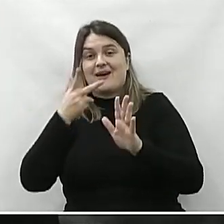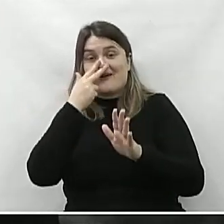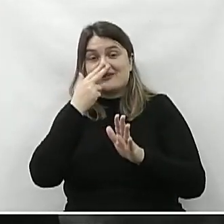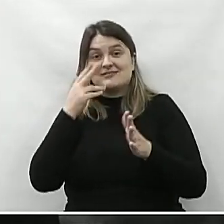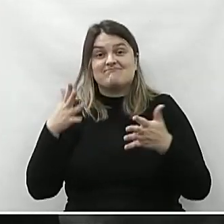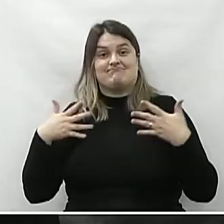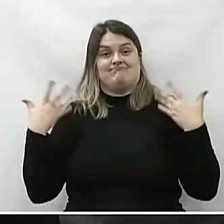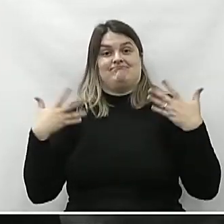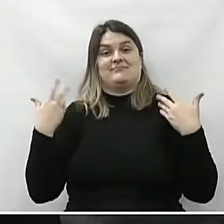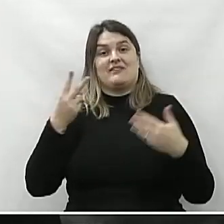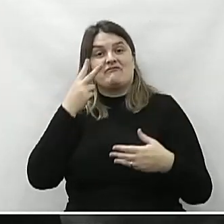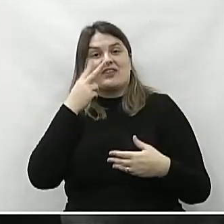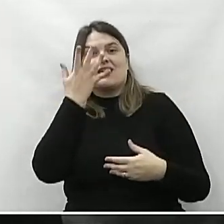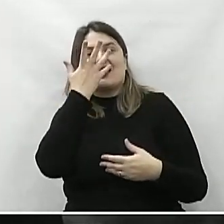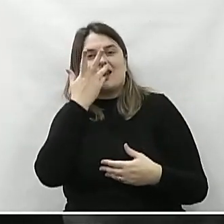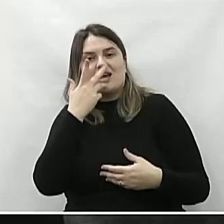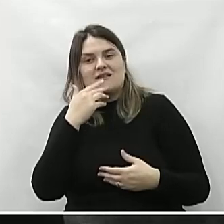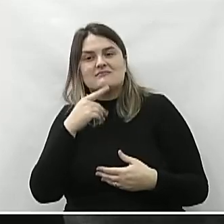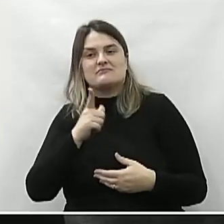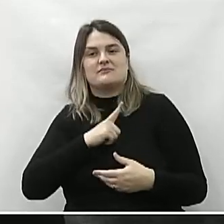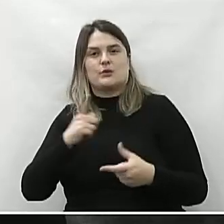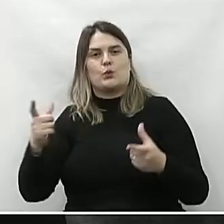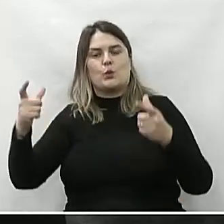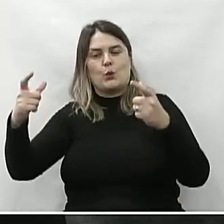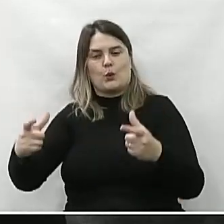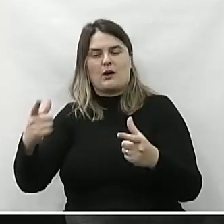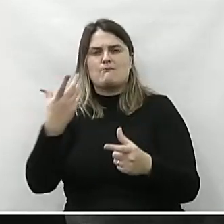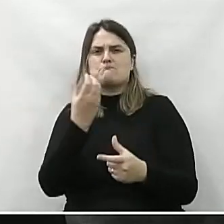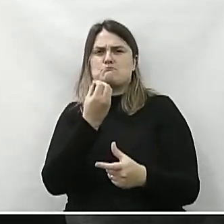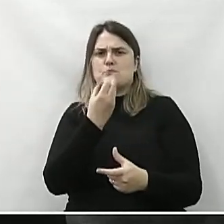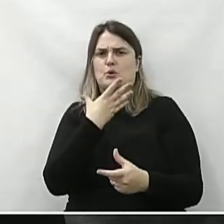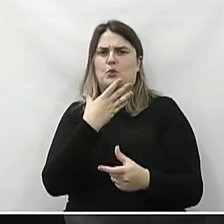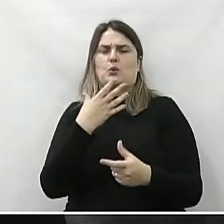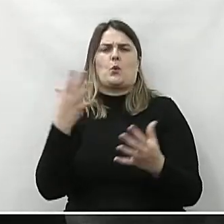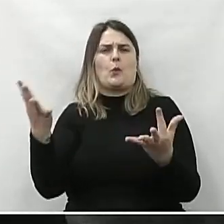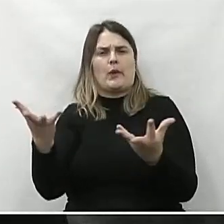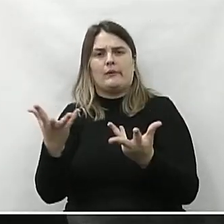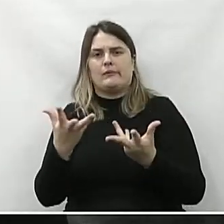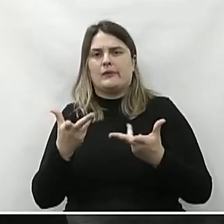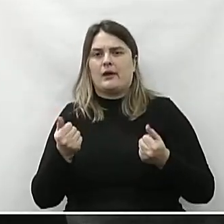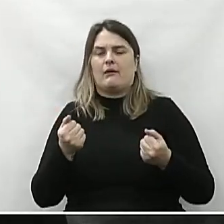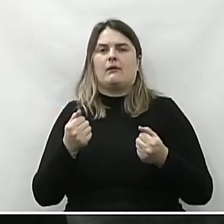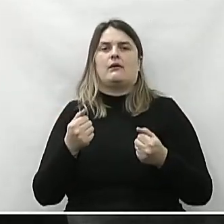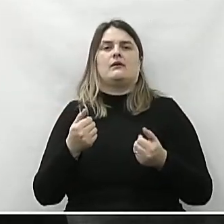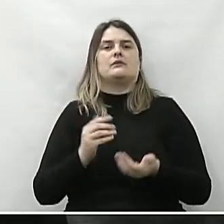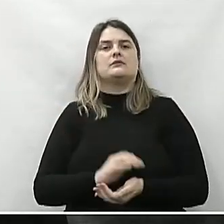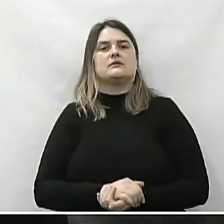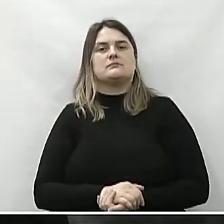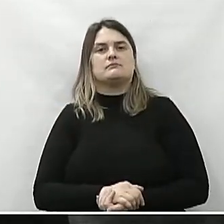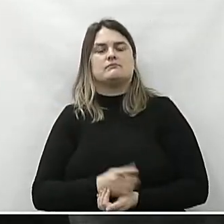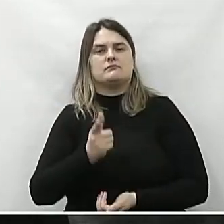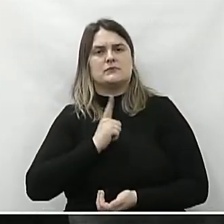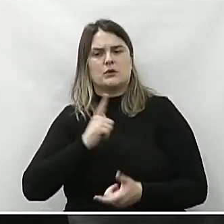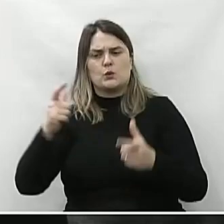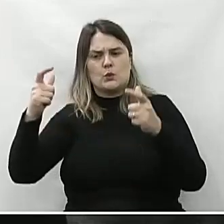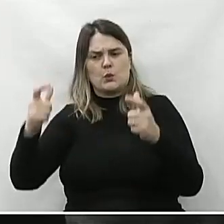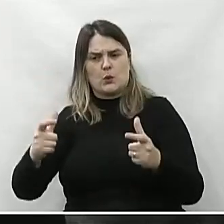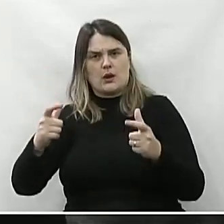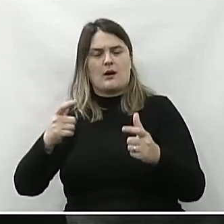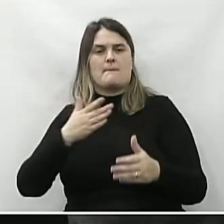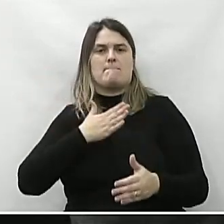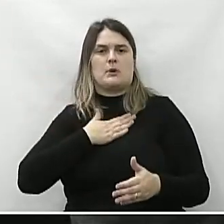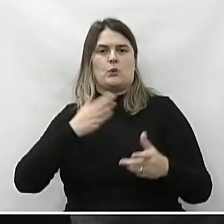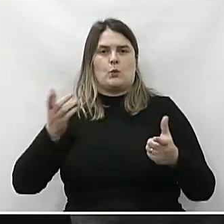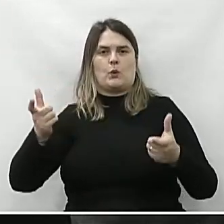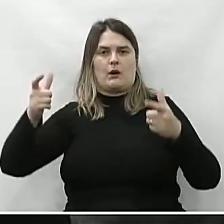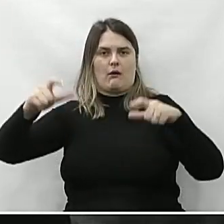é ver as crianças aí podendo as crianças jovens né adultos sem ser contemplados com mais um meu